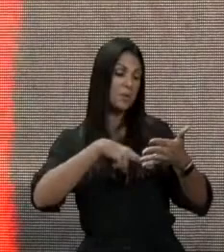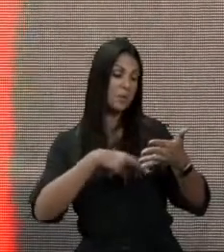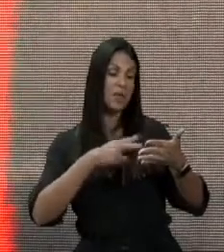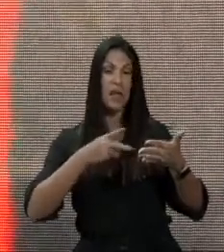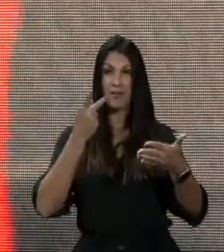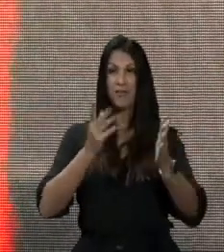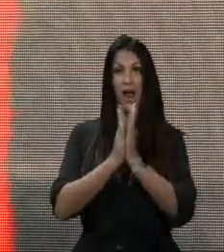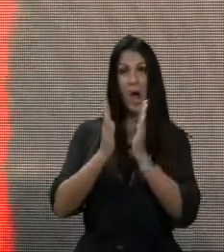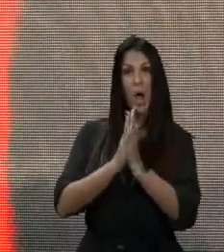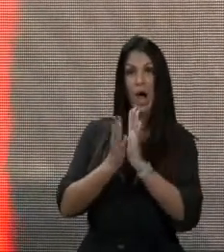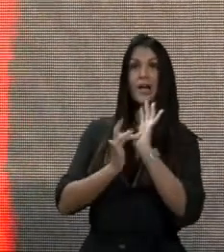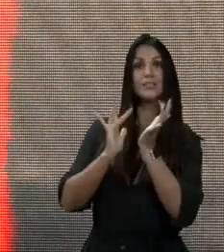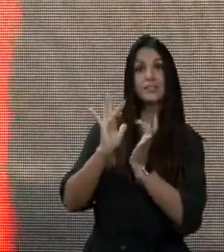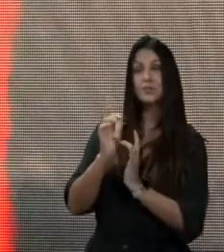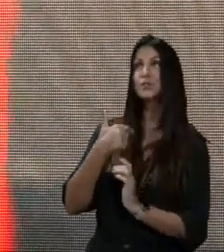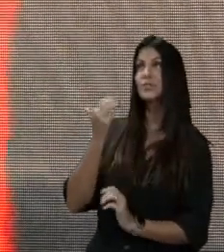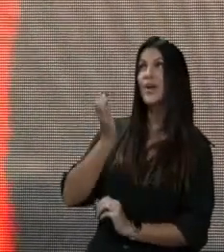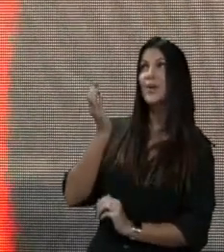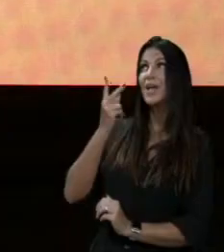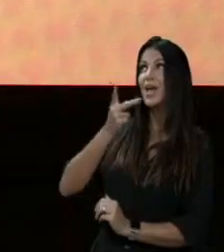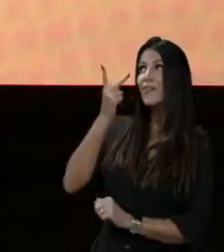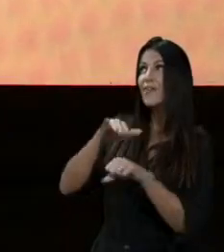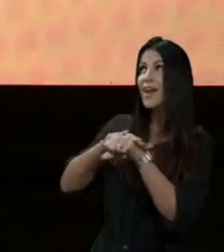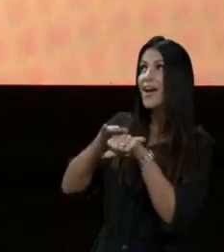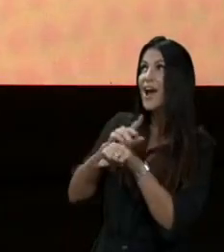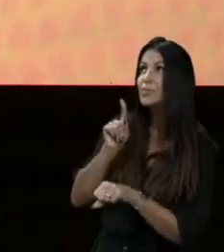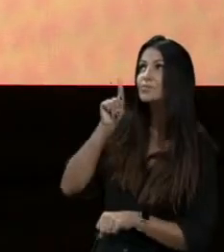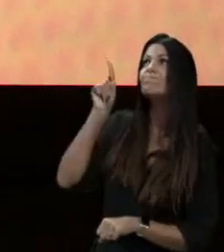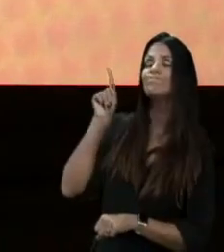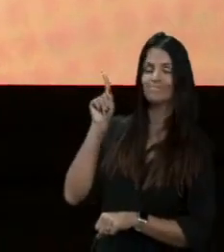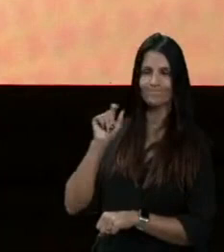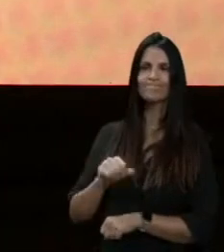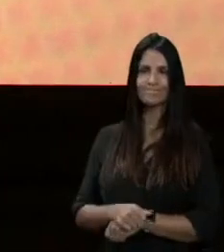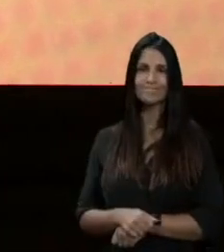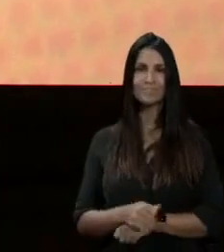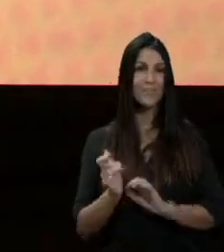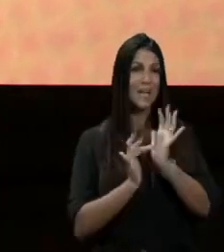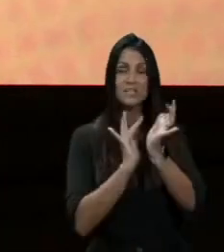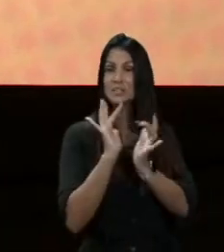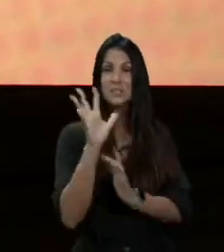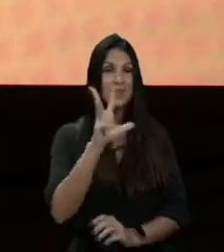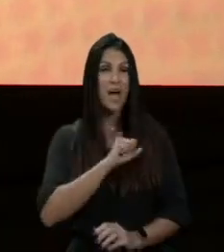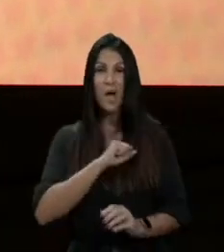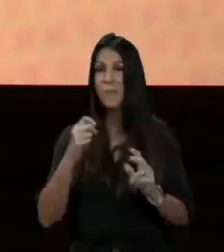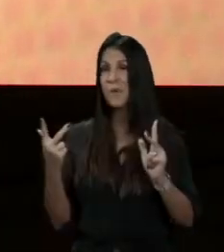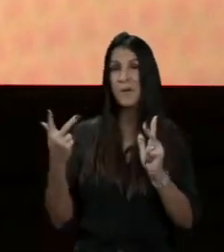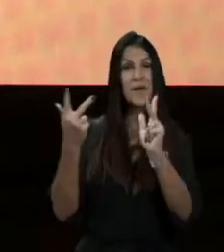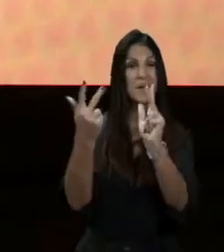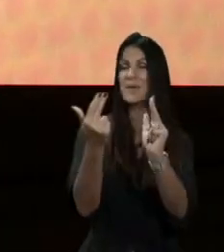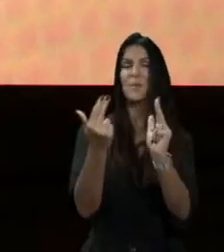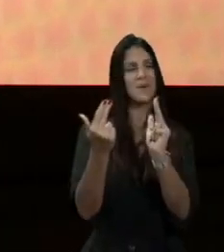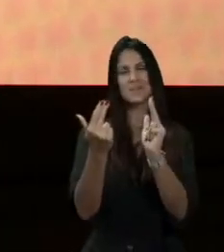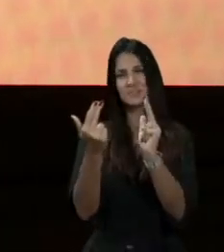contigo tenta eu te amo eu tenho certeza que ele não ama mais a menos que é você eu tenho certeza que